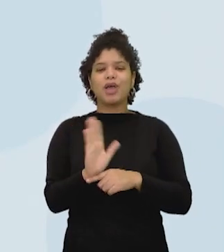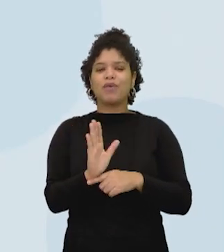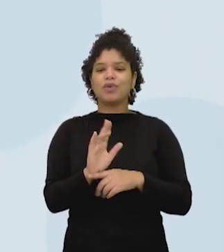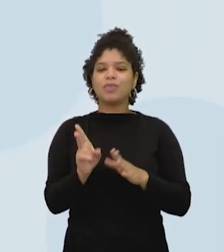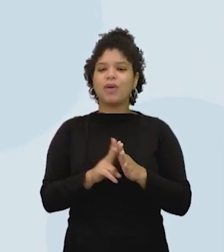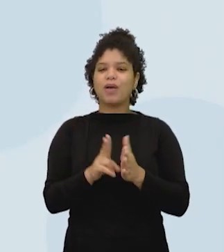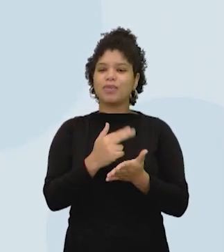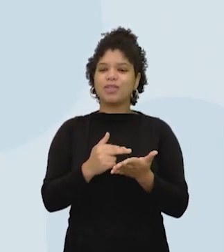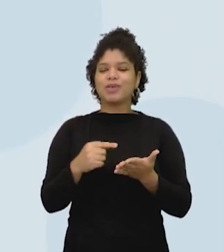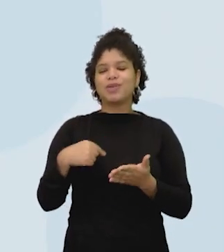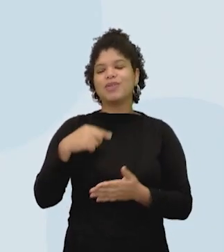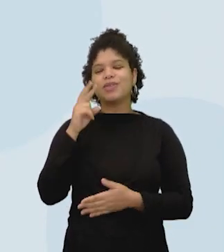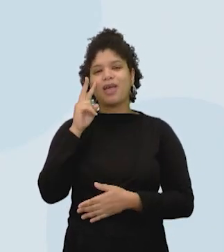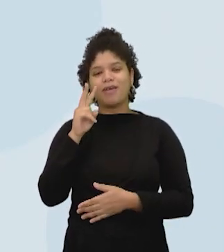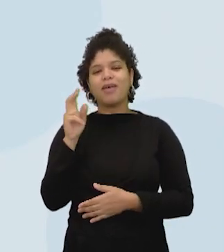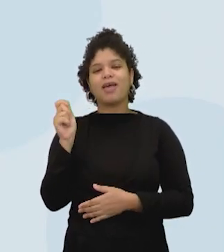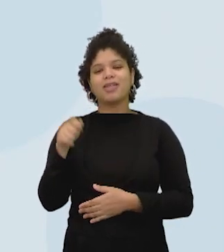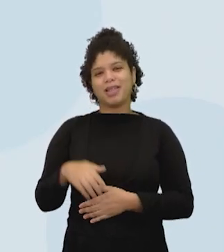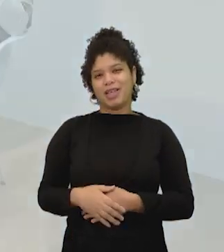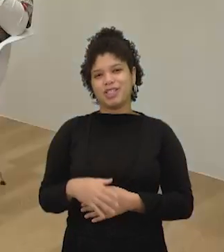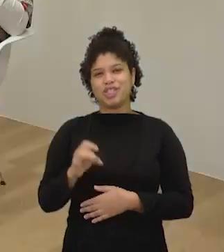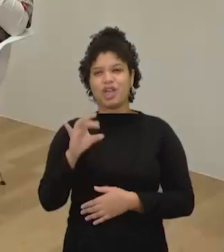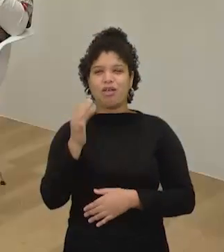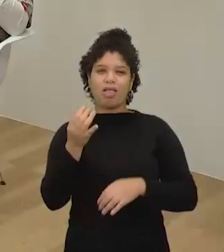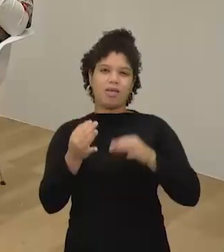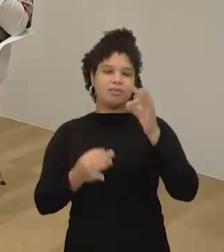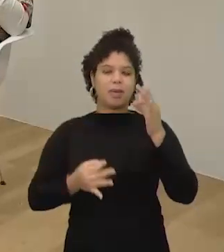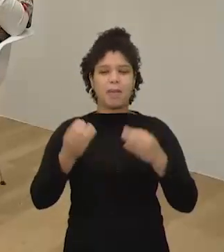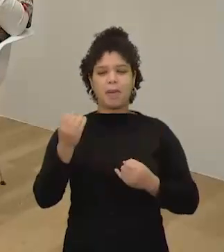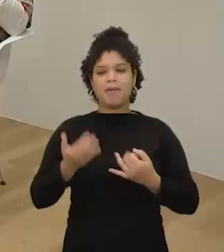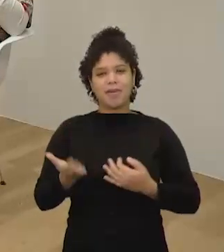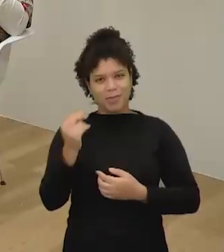desenho para a gente apreciar, porque melhor do que falar é ver.